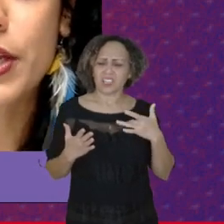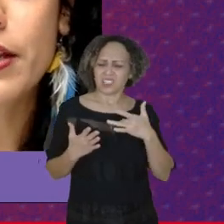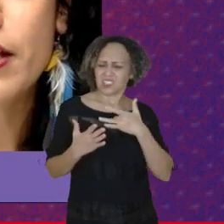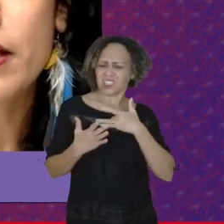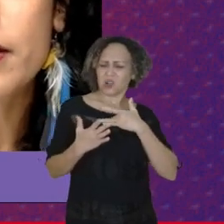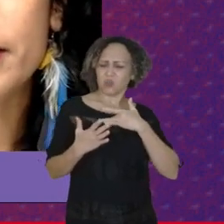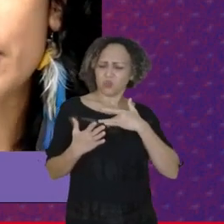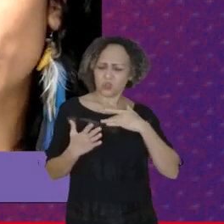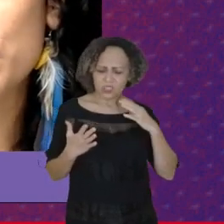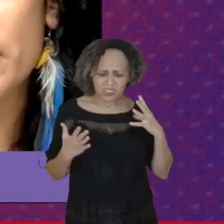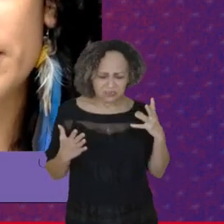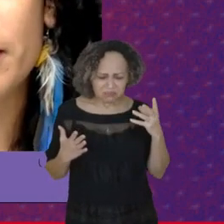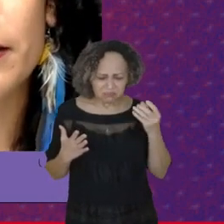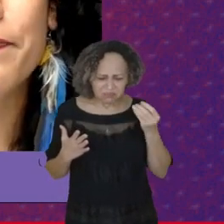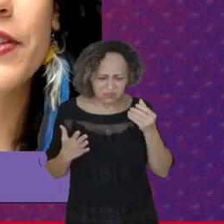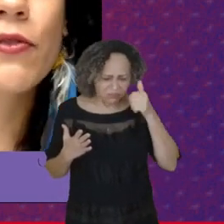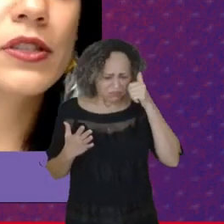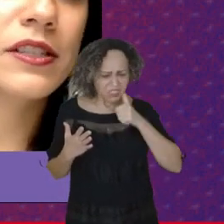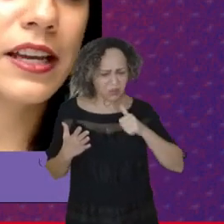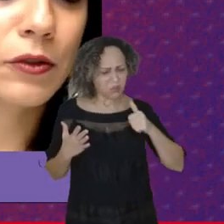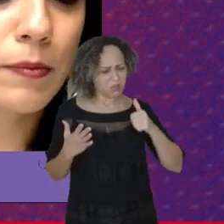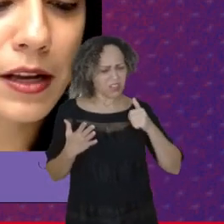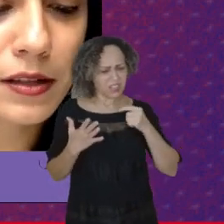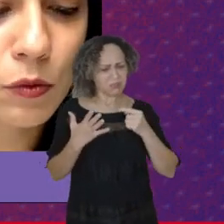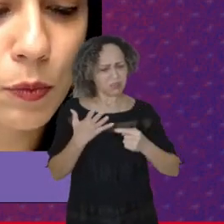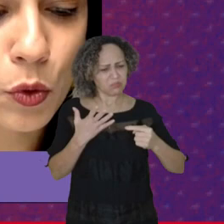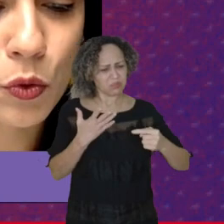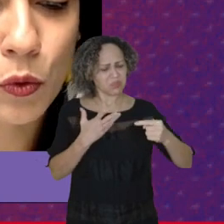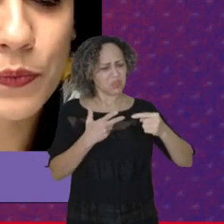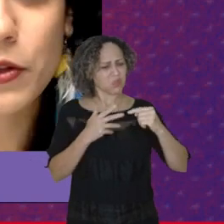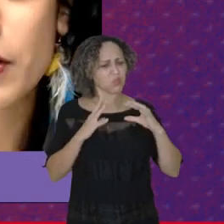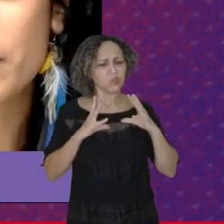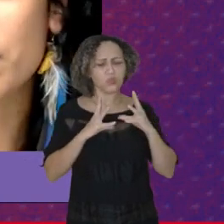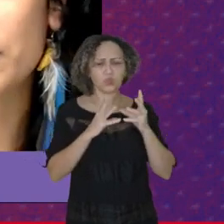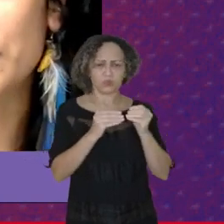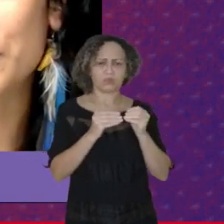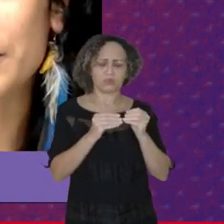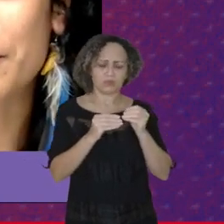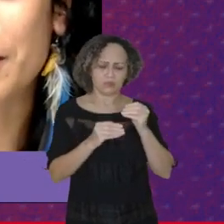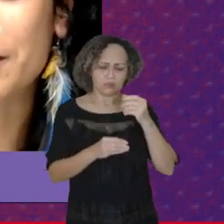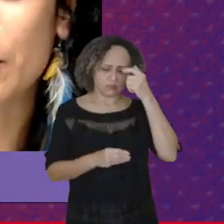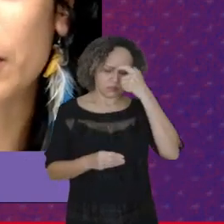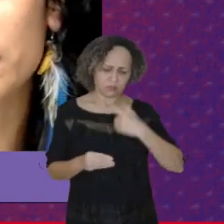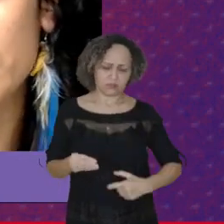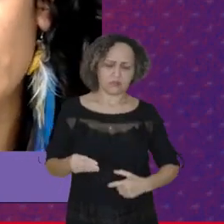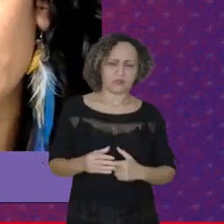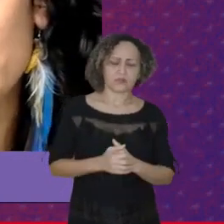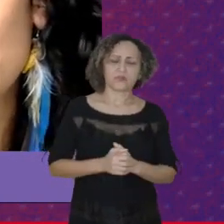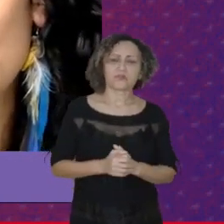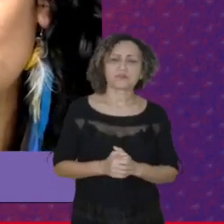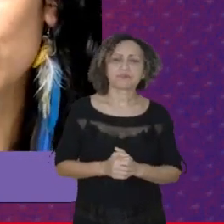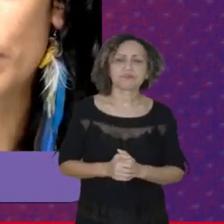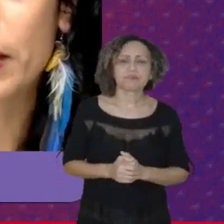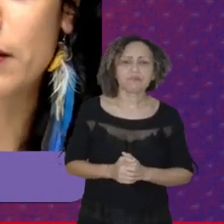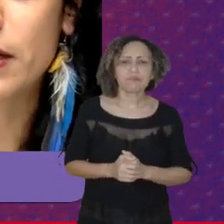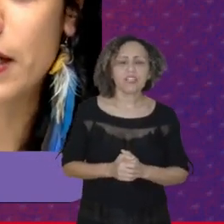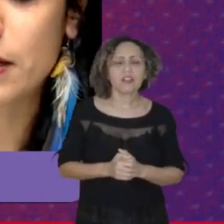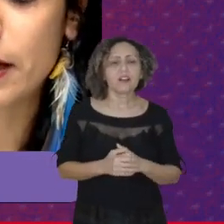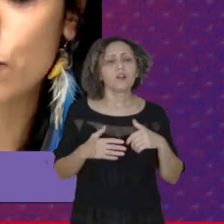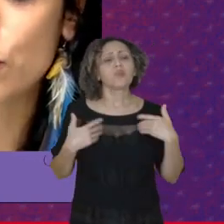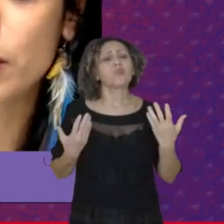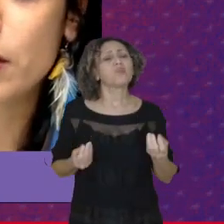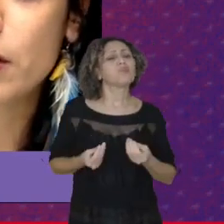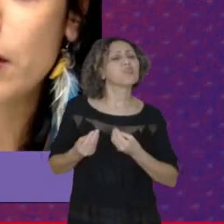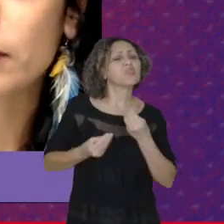tanto para conseguir. E eu gostaria que vocês retomassem um pouco, vocês trouxeram nas aulas, né, sobre